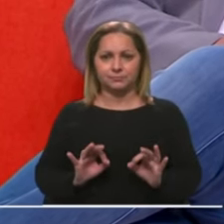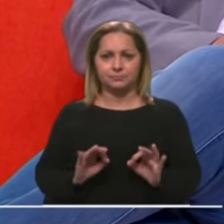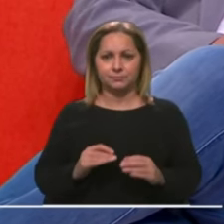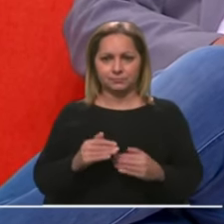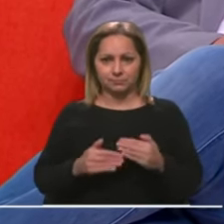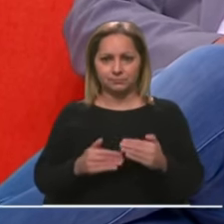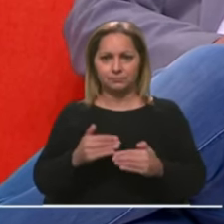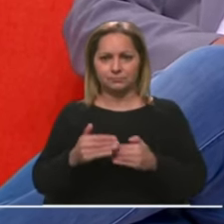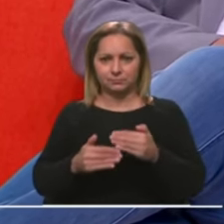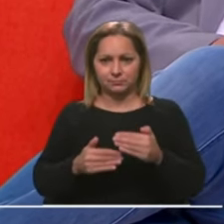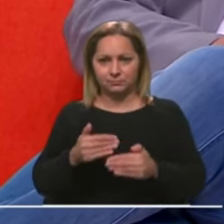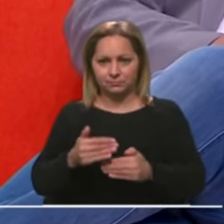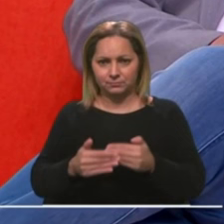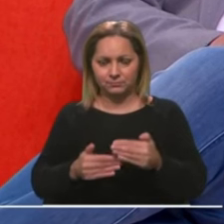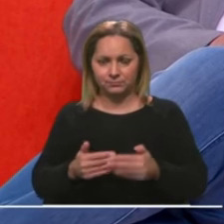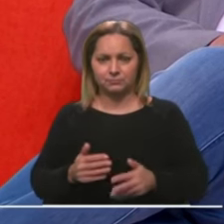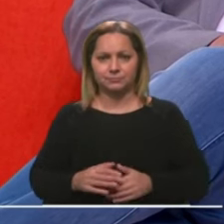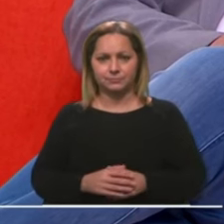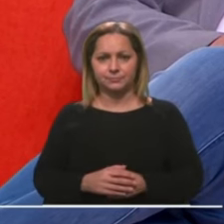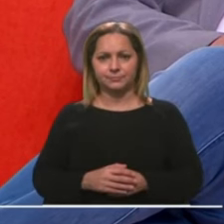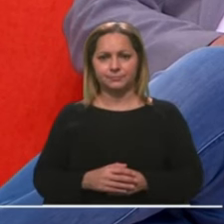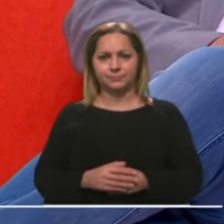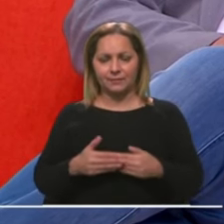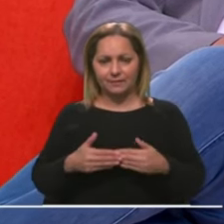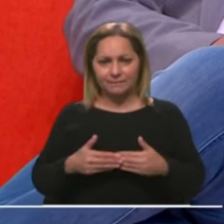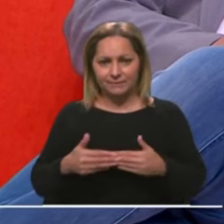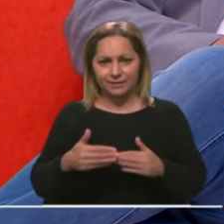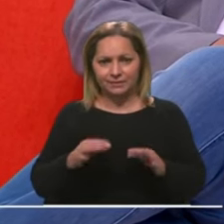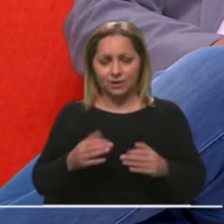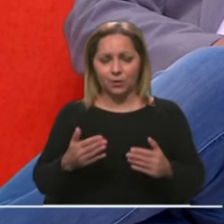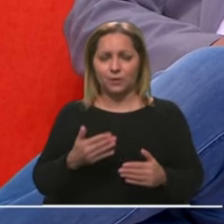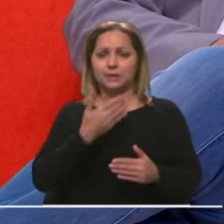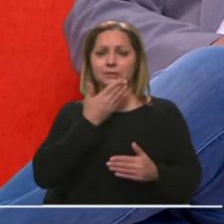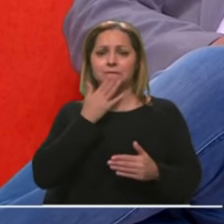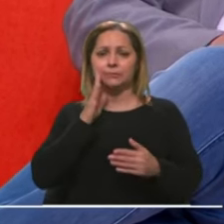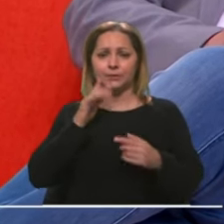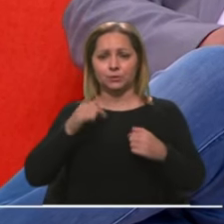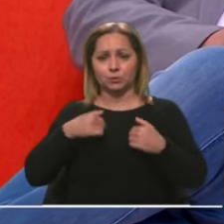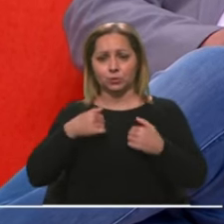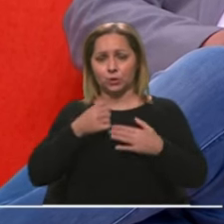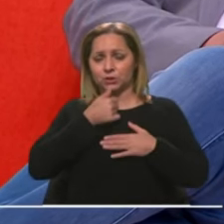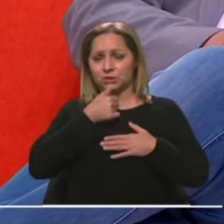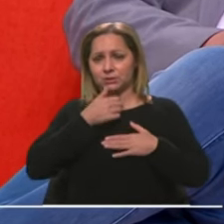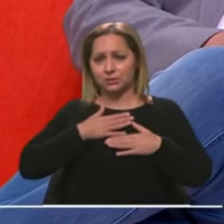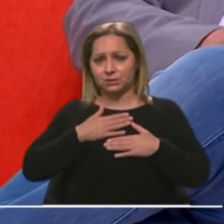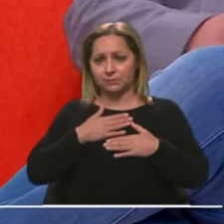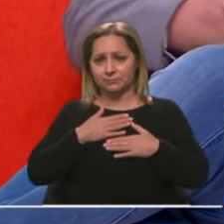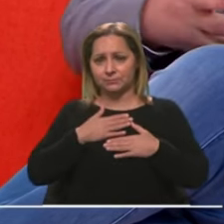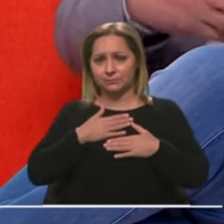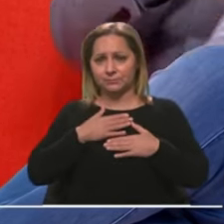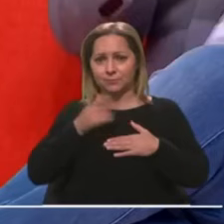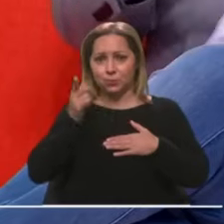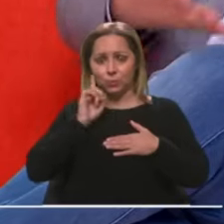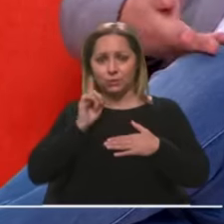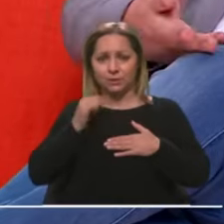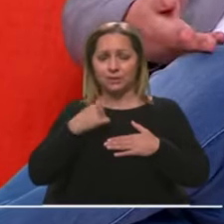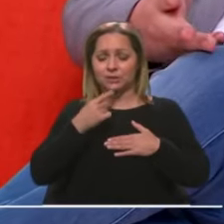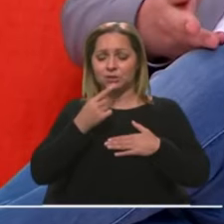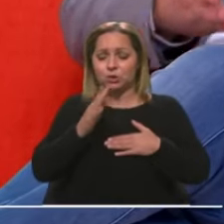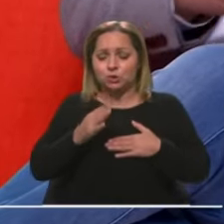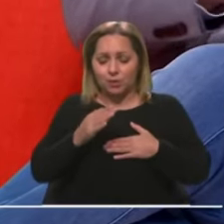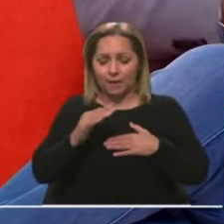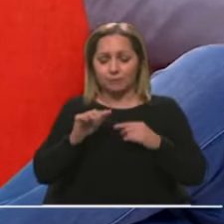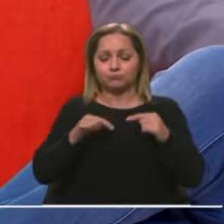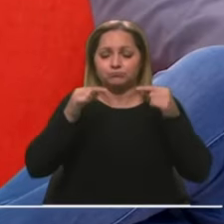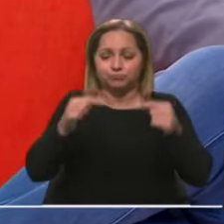na na fase final por isso agora tá nas nossas mãos e depende e não vamos dizer que vamos já correr e ass